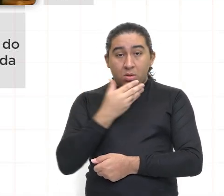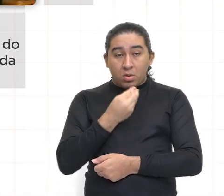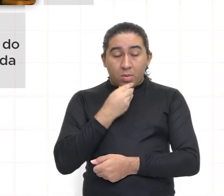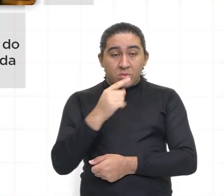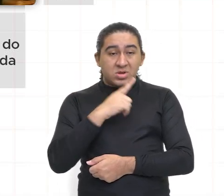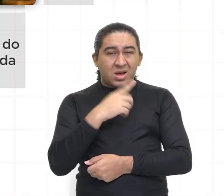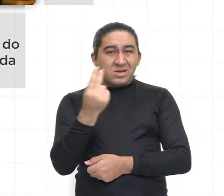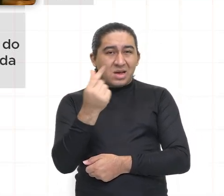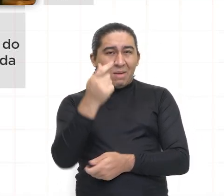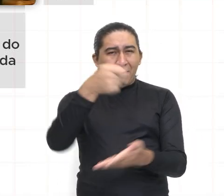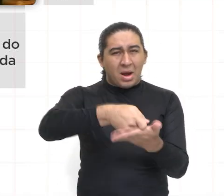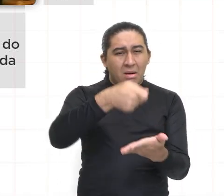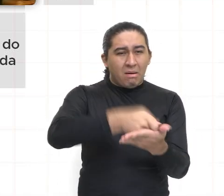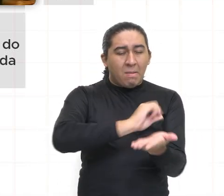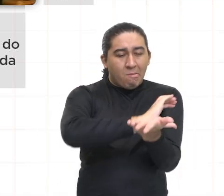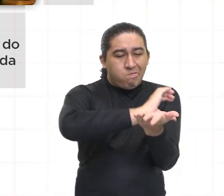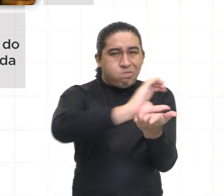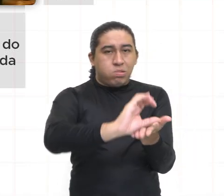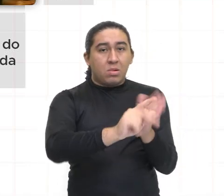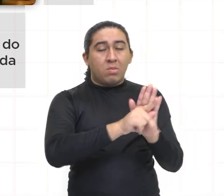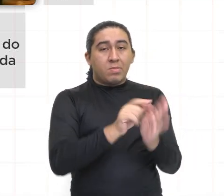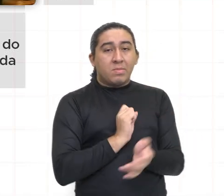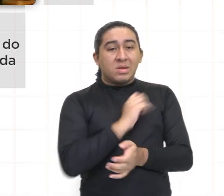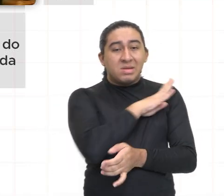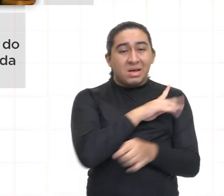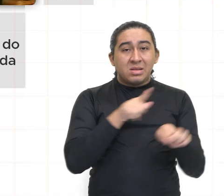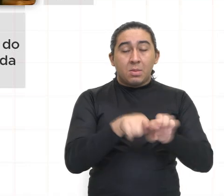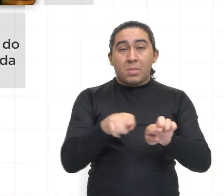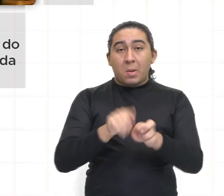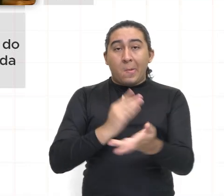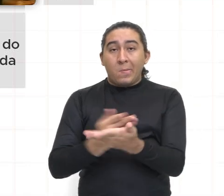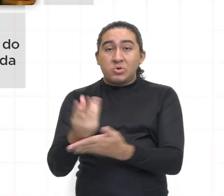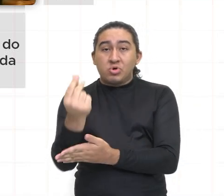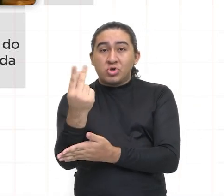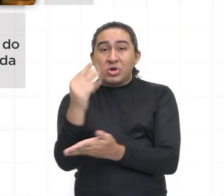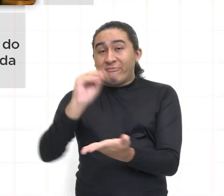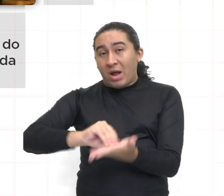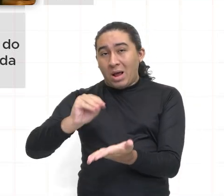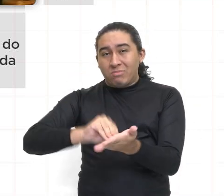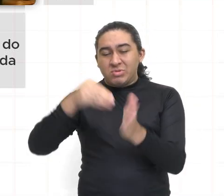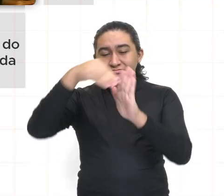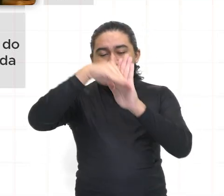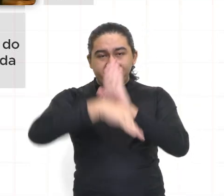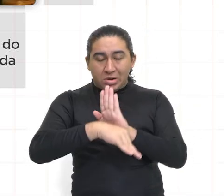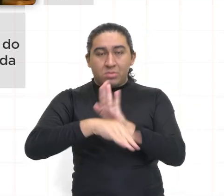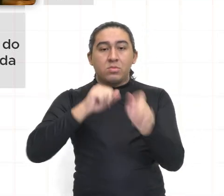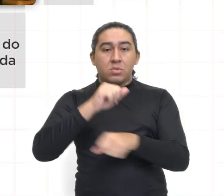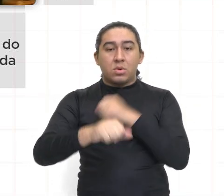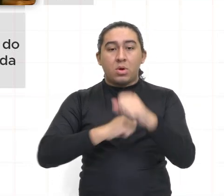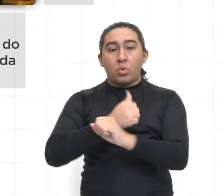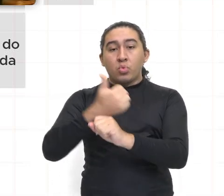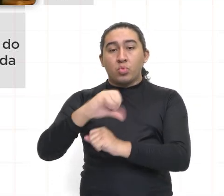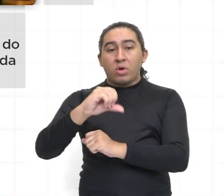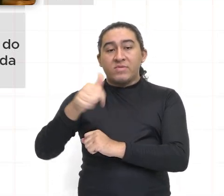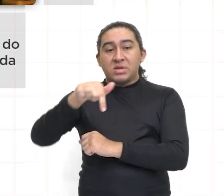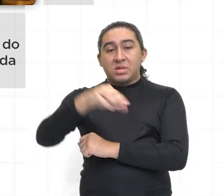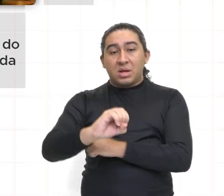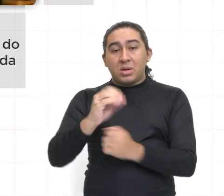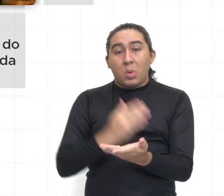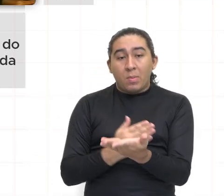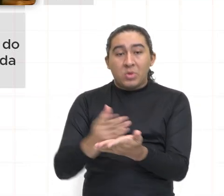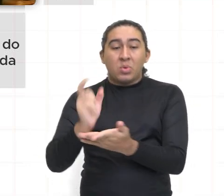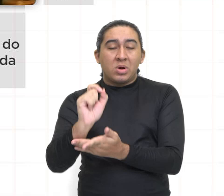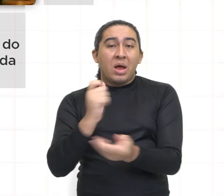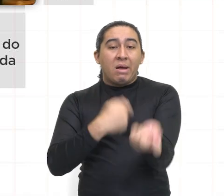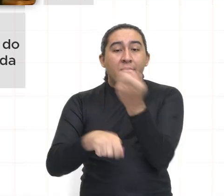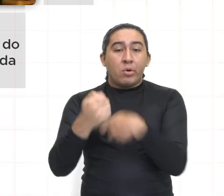militares se elevaram e uma crise aguda tinha se iniciado nos anos de 1970, começou a